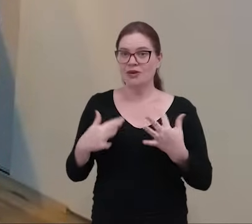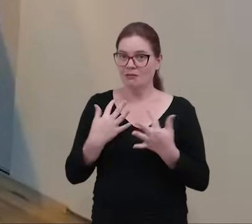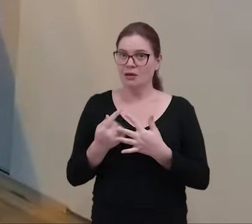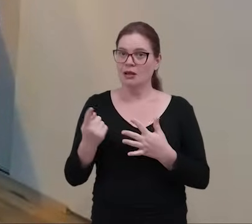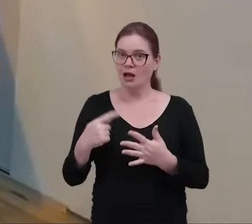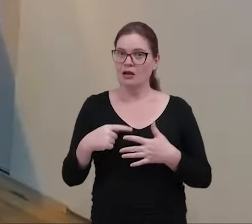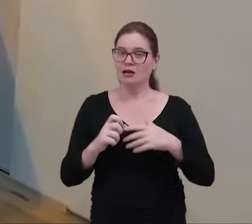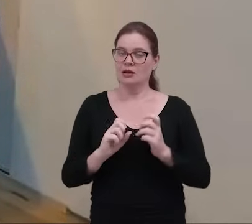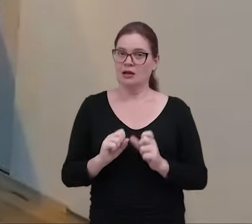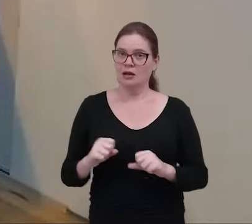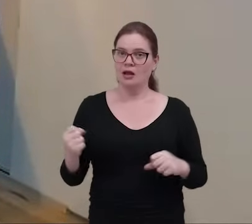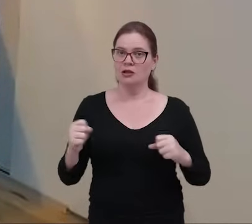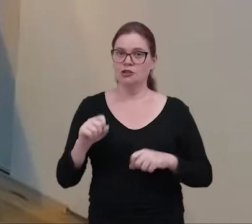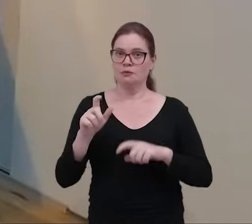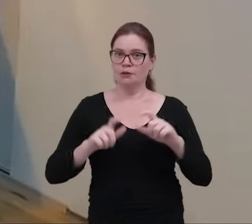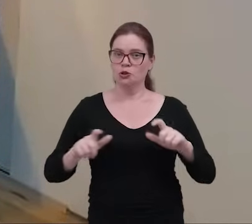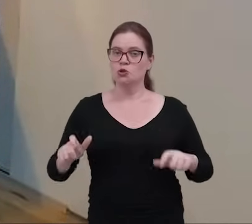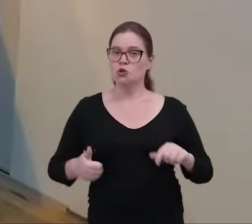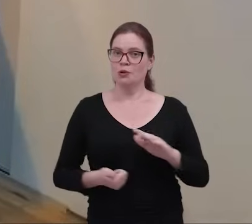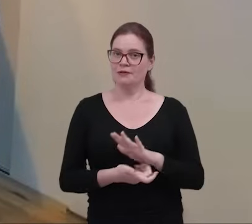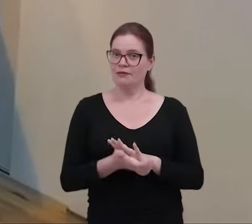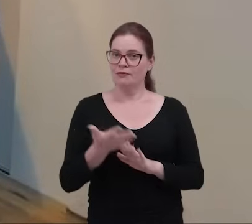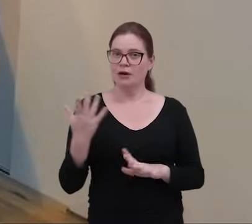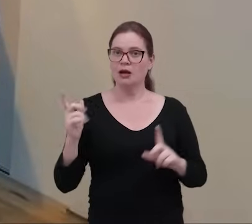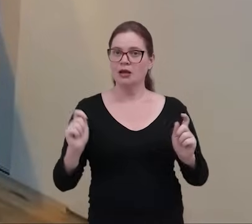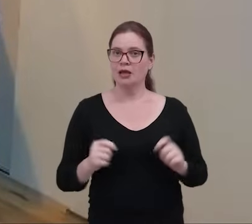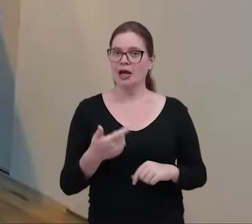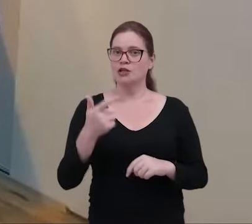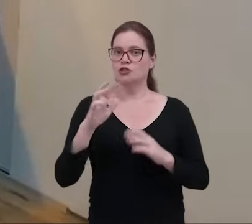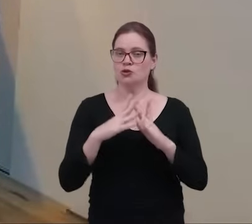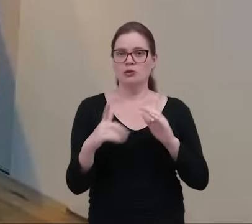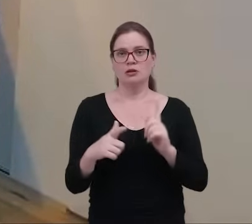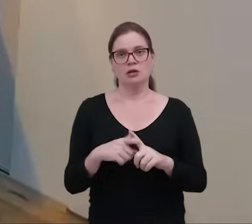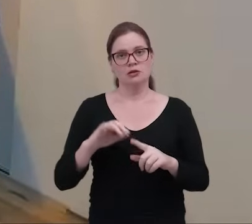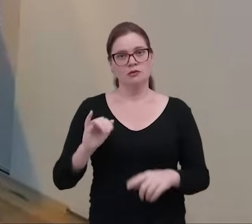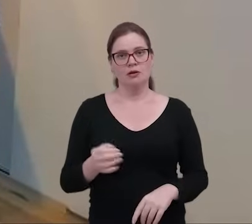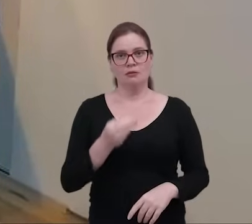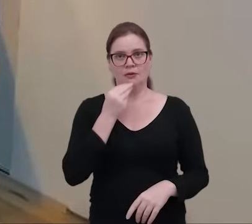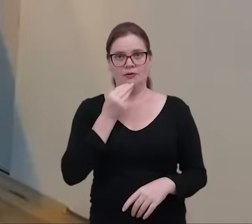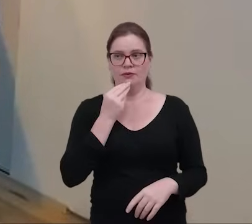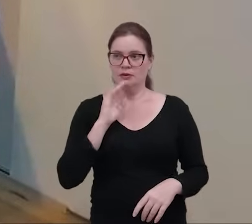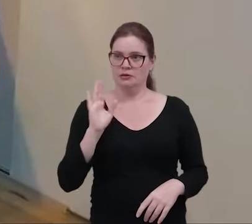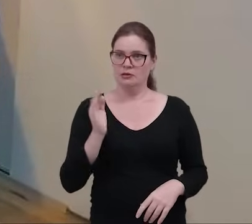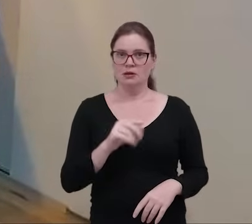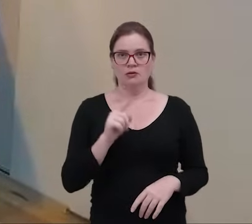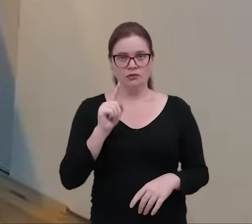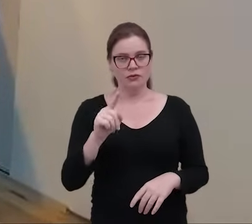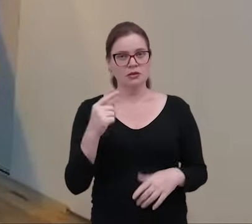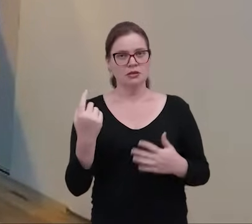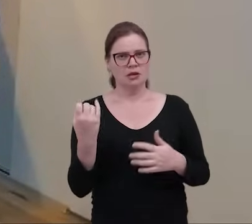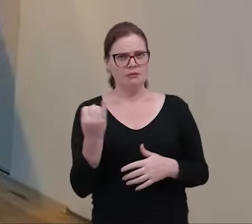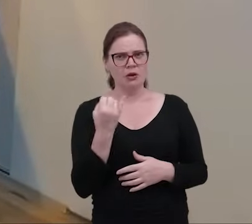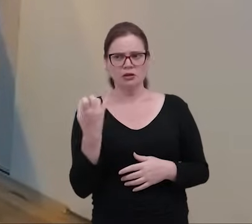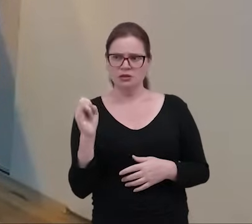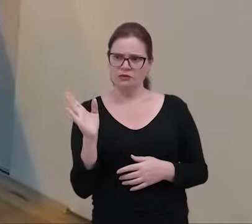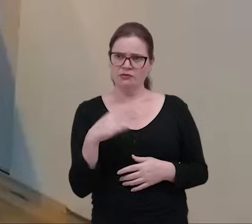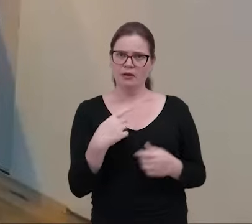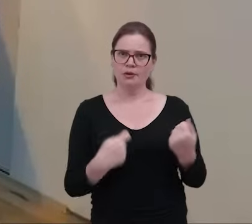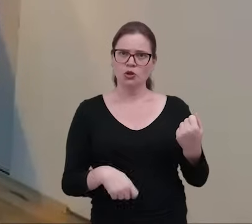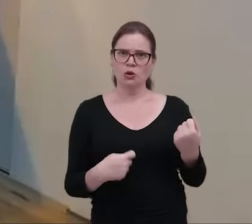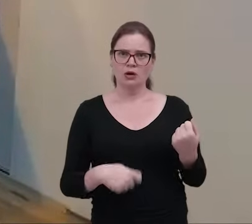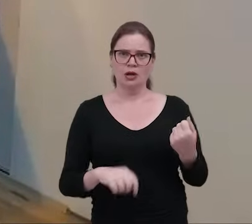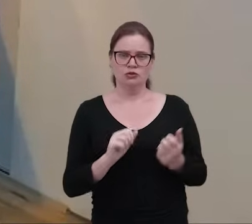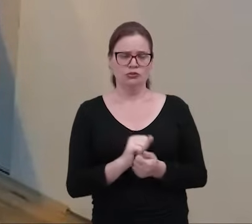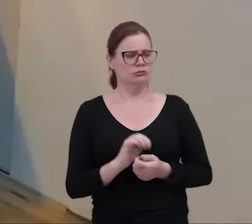família grande, de pessoas de outras igrejas e tal, outras denominações. Você se importa que eles toquem conosco? Eu falei, não